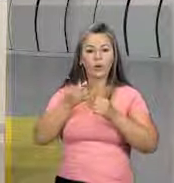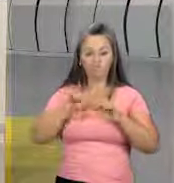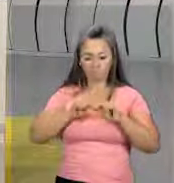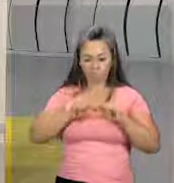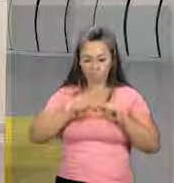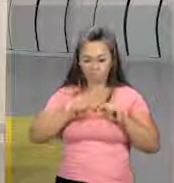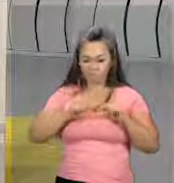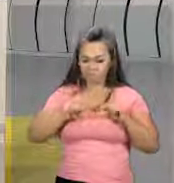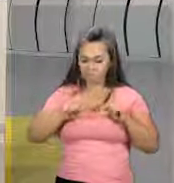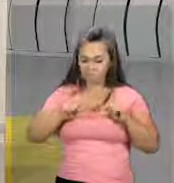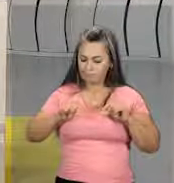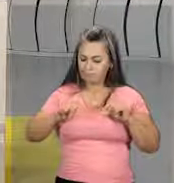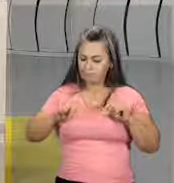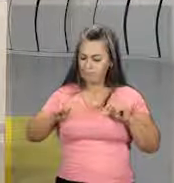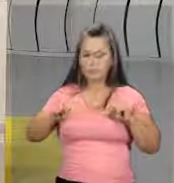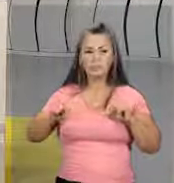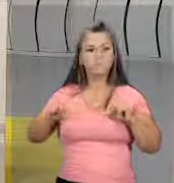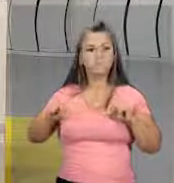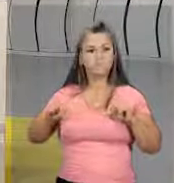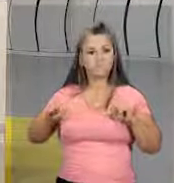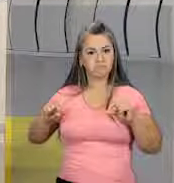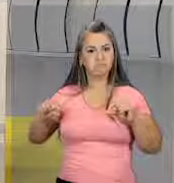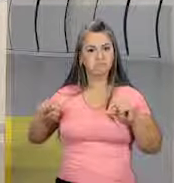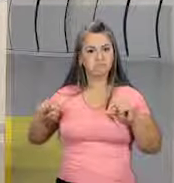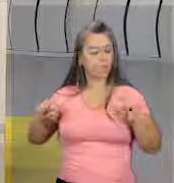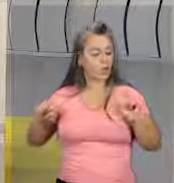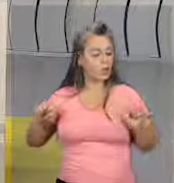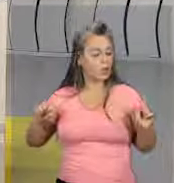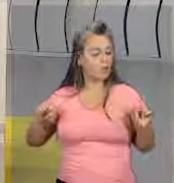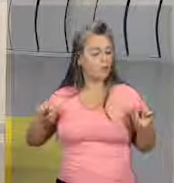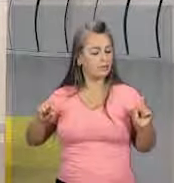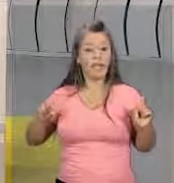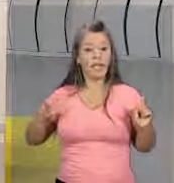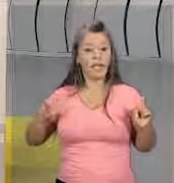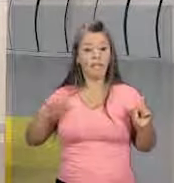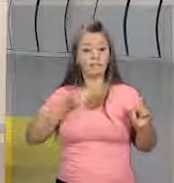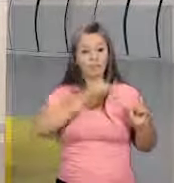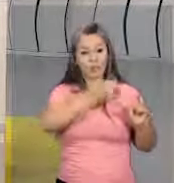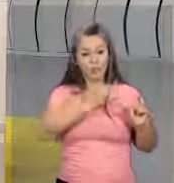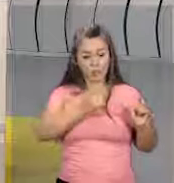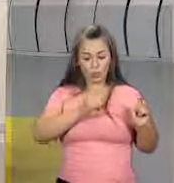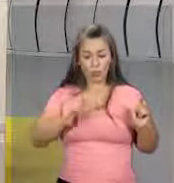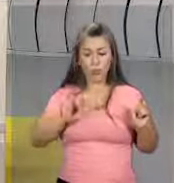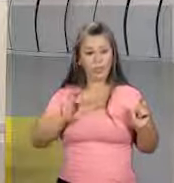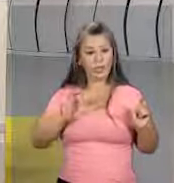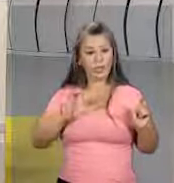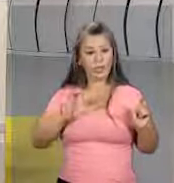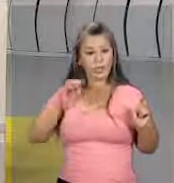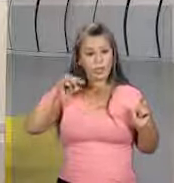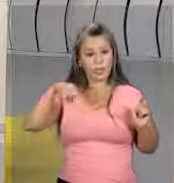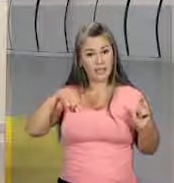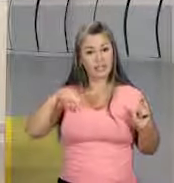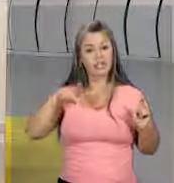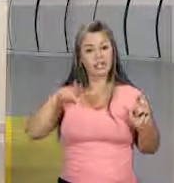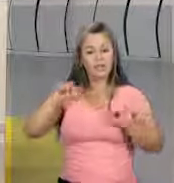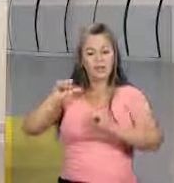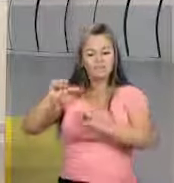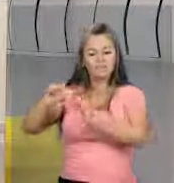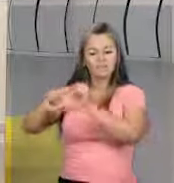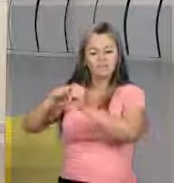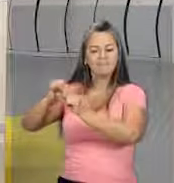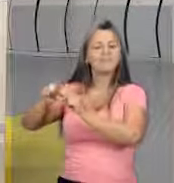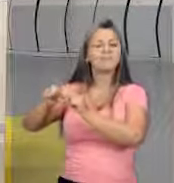condutores vão fazer com que a energia cinética se transforme em energia térmica. A